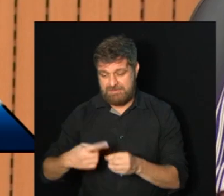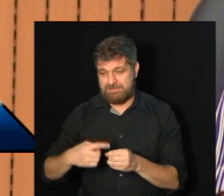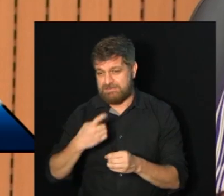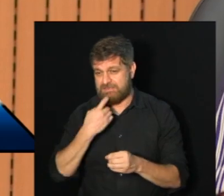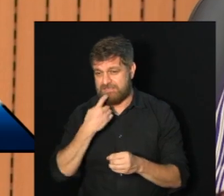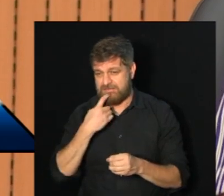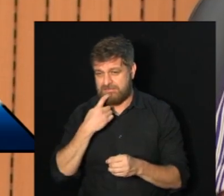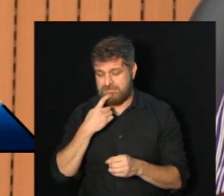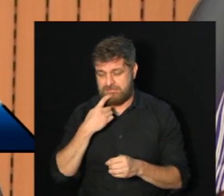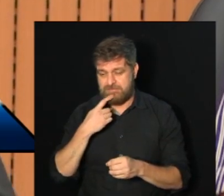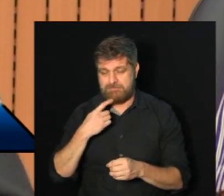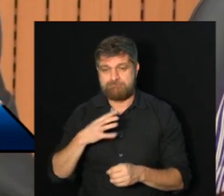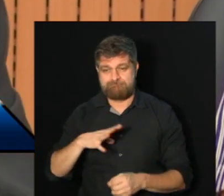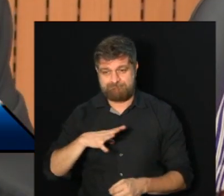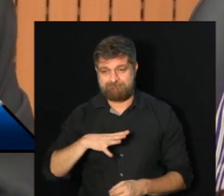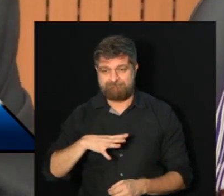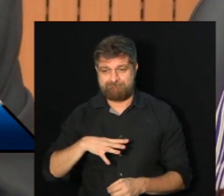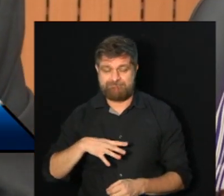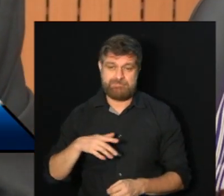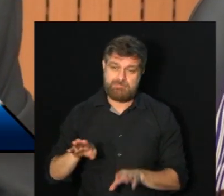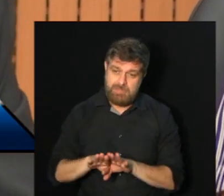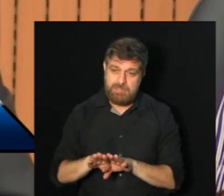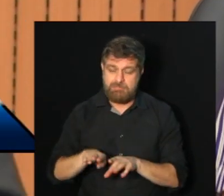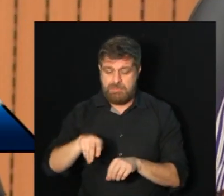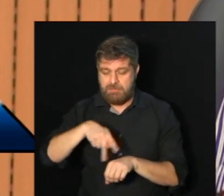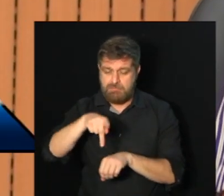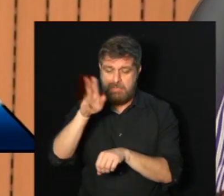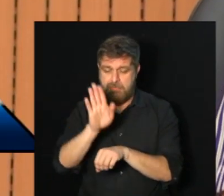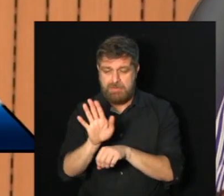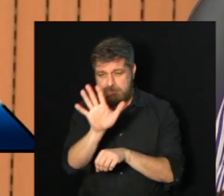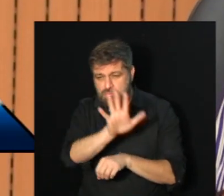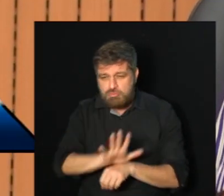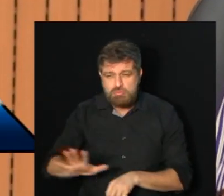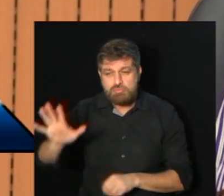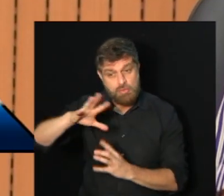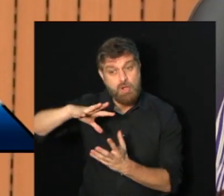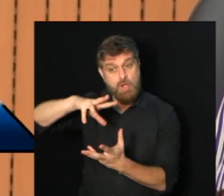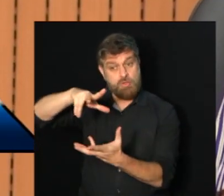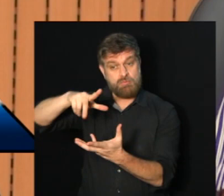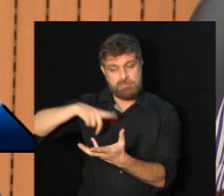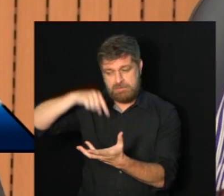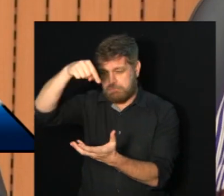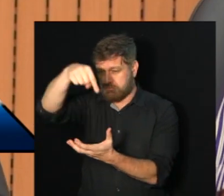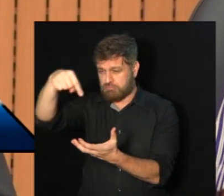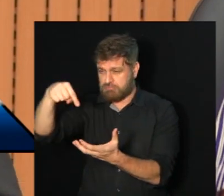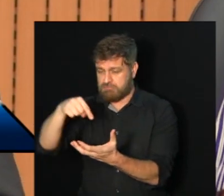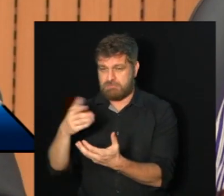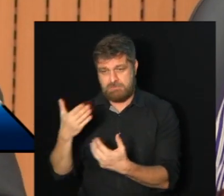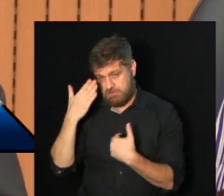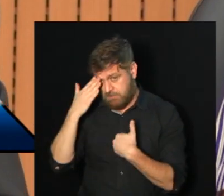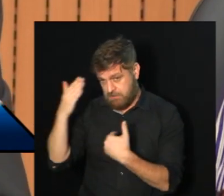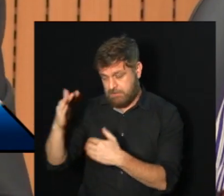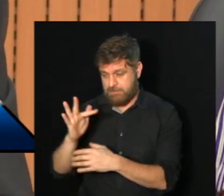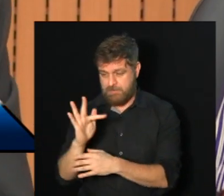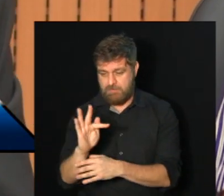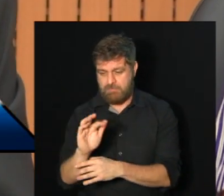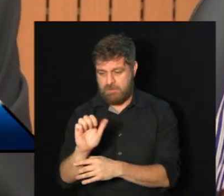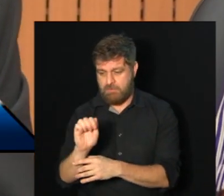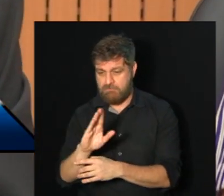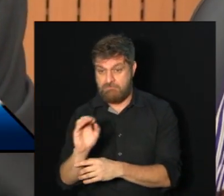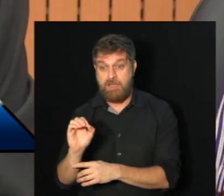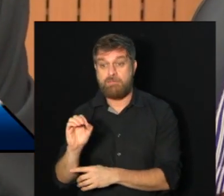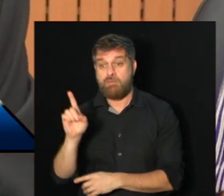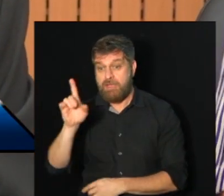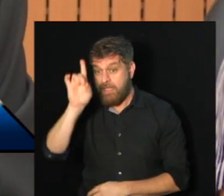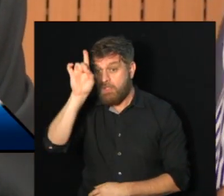no Brasil e no mundo. Então, quero já agradecer a presença do Fábio Silveira Bueno, que é radioamador e diretor